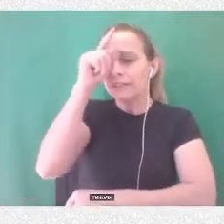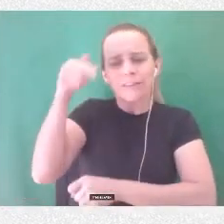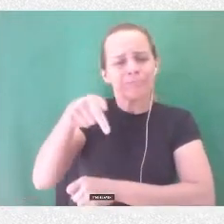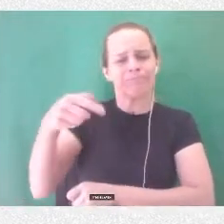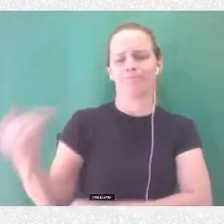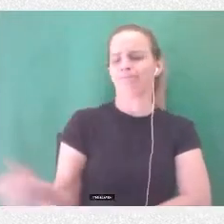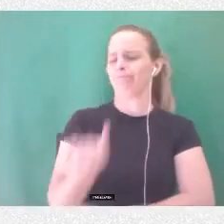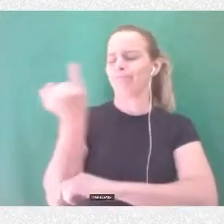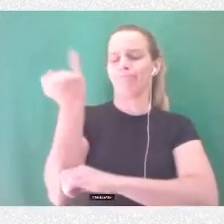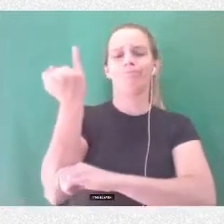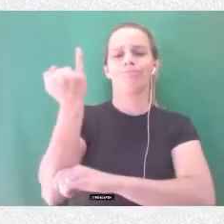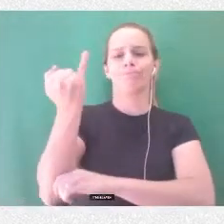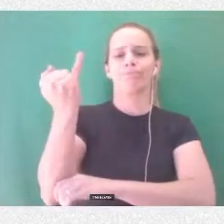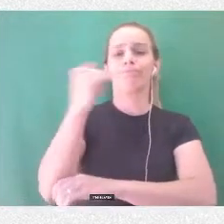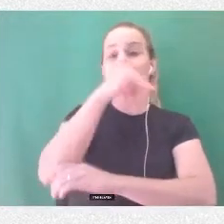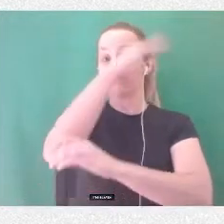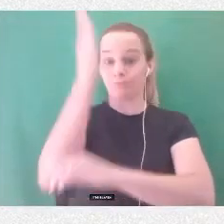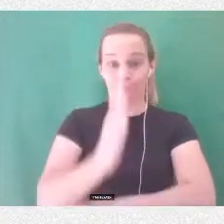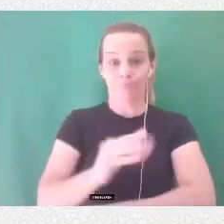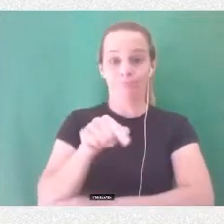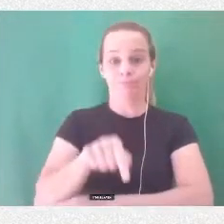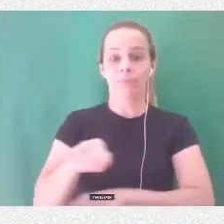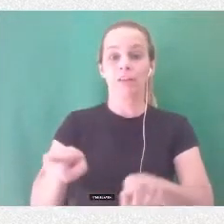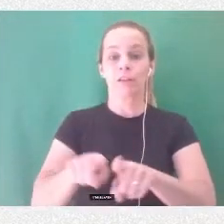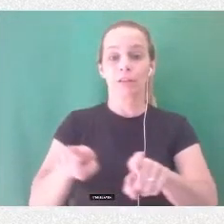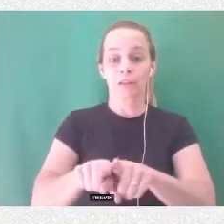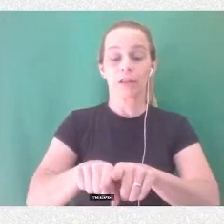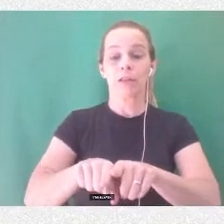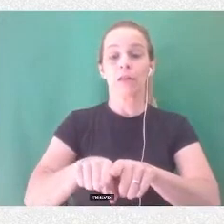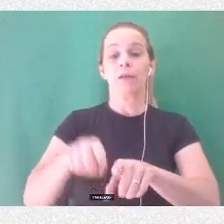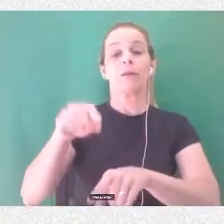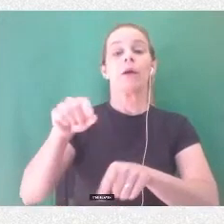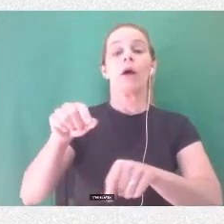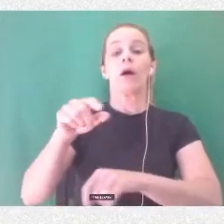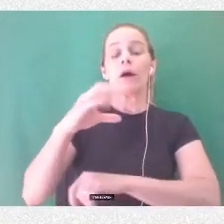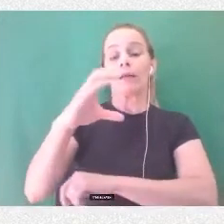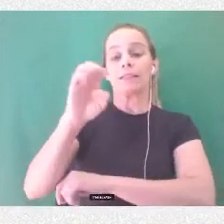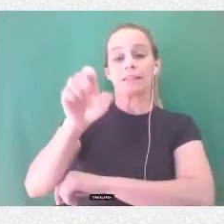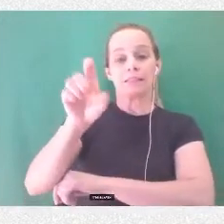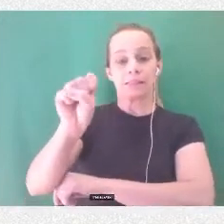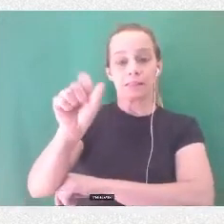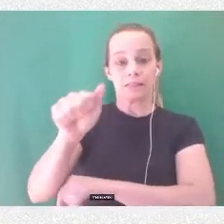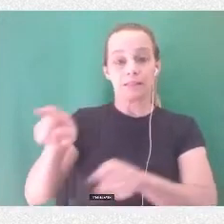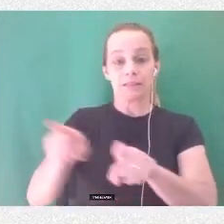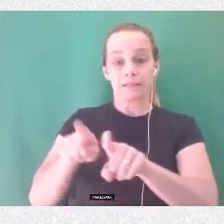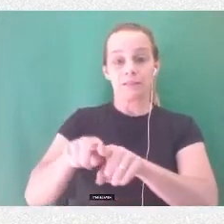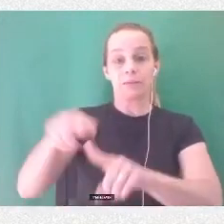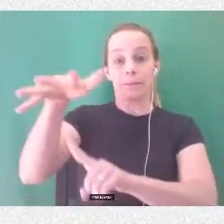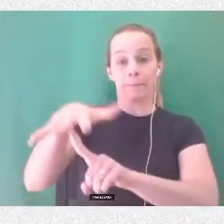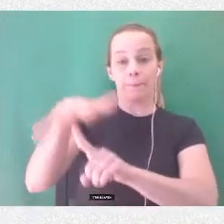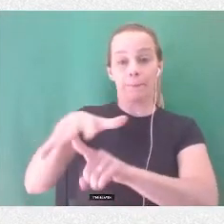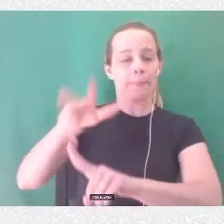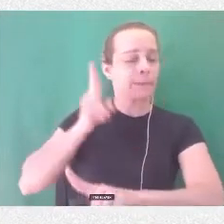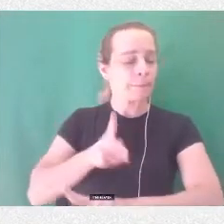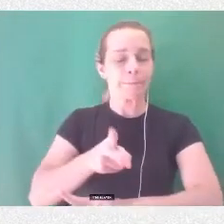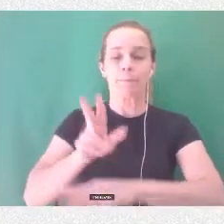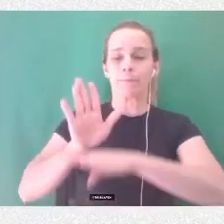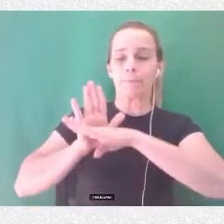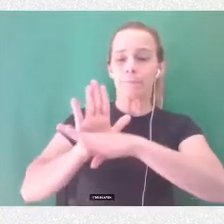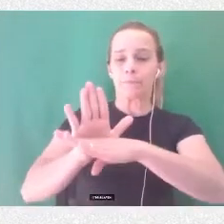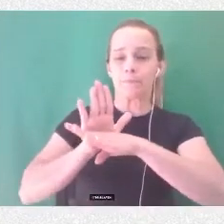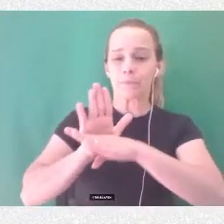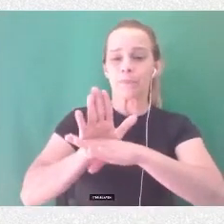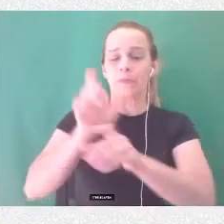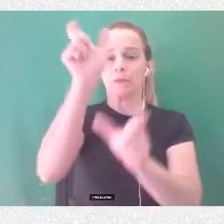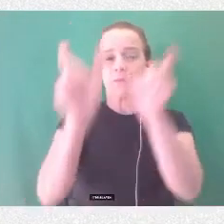país. Também quero agradecer a César Paraná por tudo aquilo que desempenhou através dos seus agentes públicos